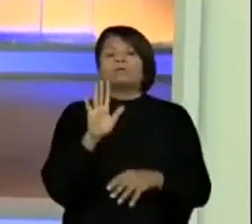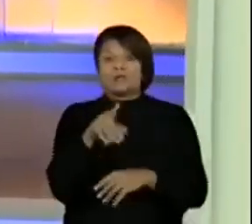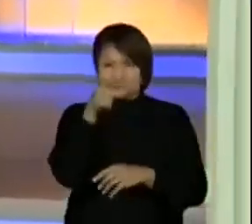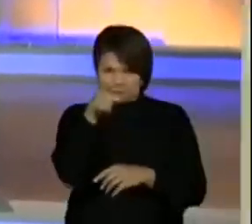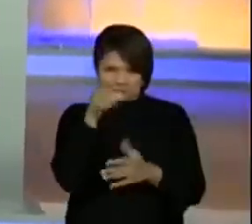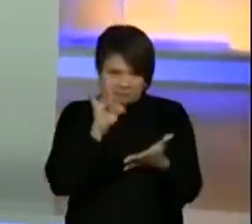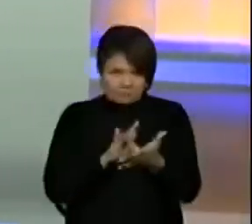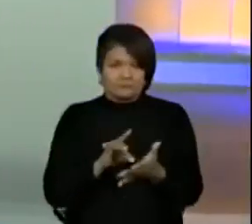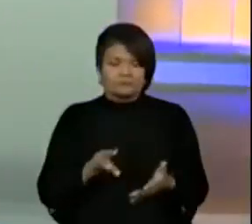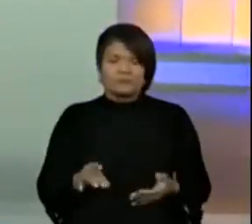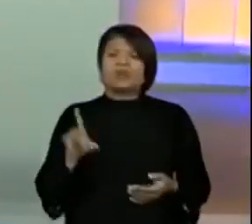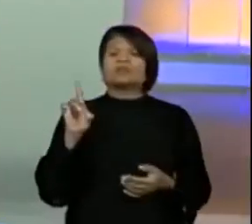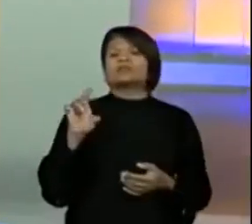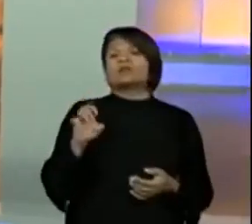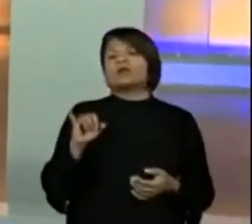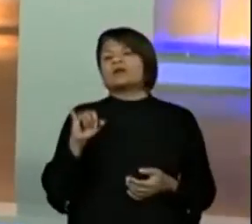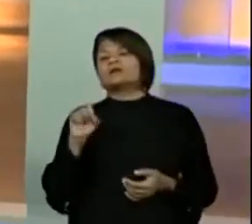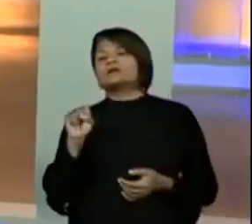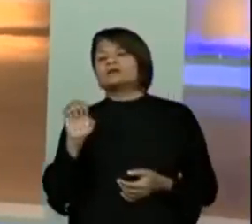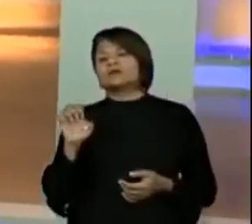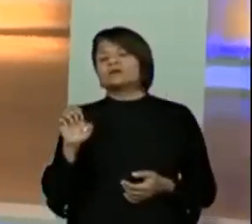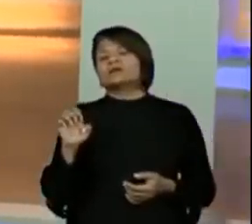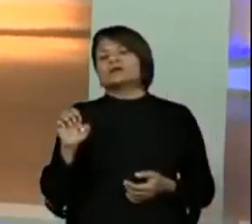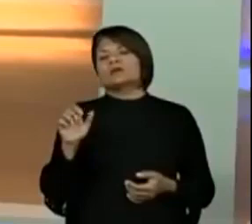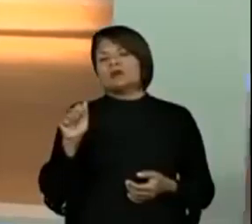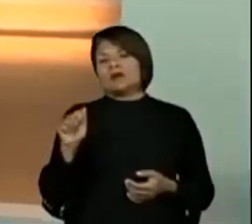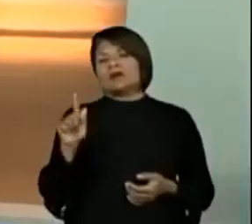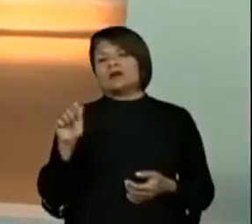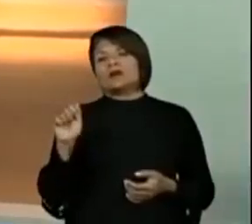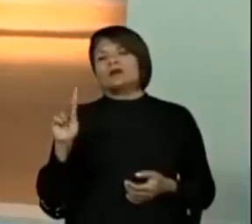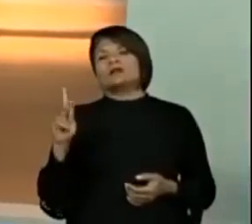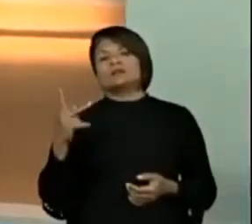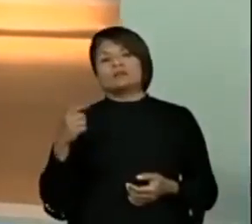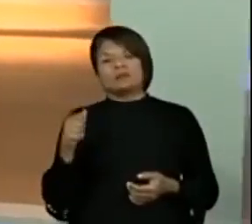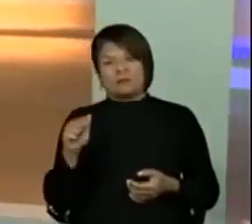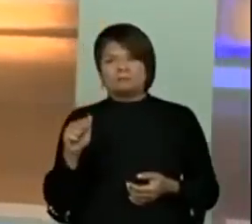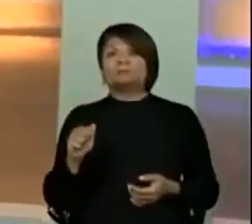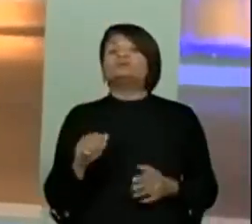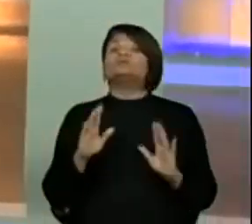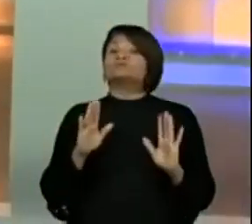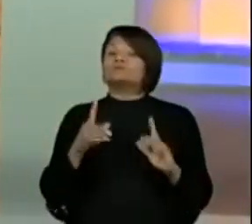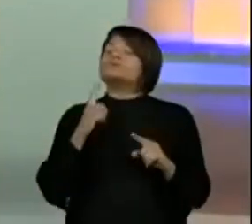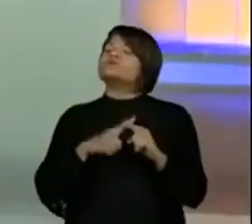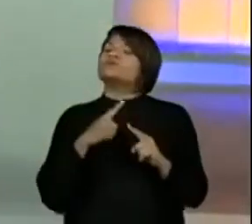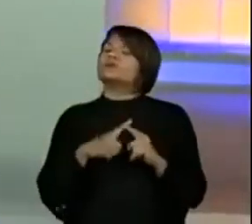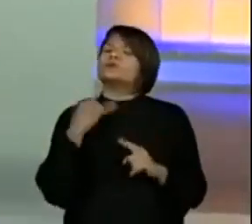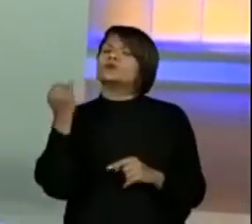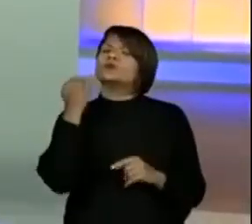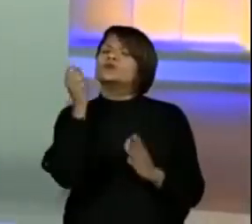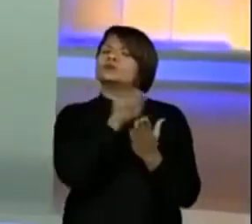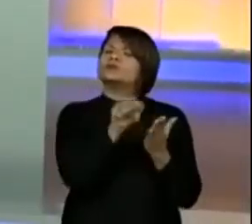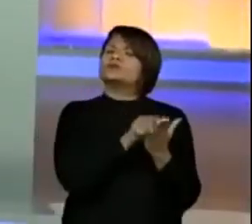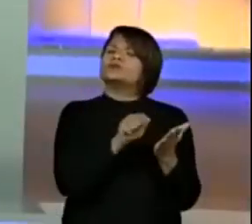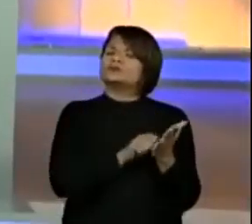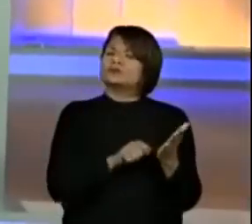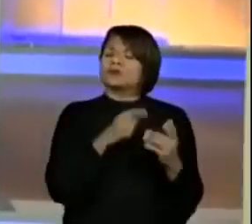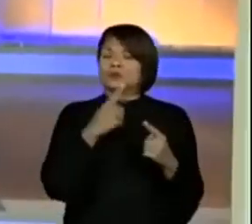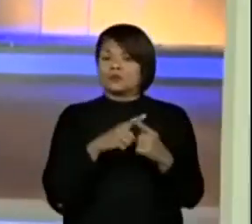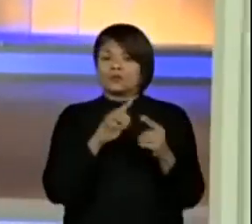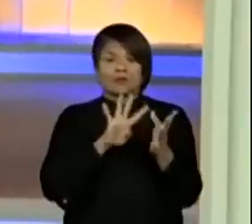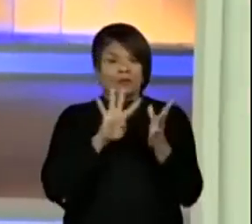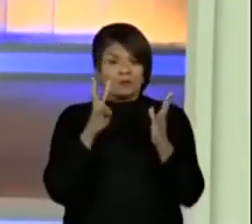Vamos lá, Deise, Ágata. Por que é importante a gente registrar a aula? Porque em tempos de